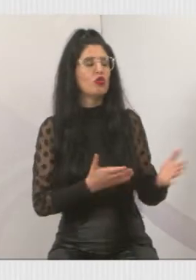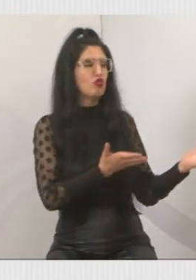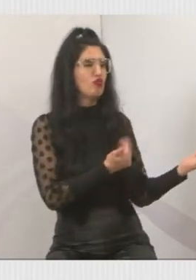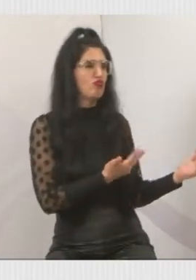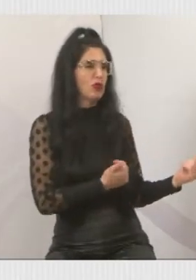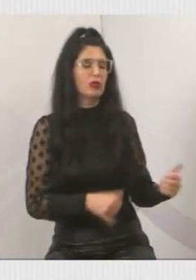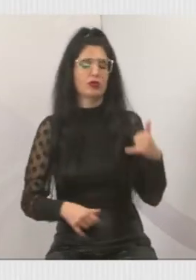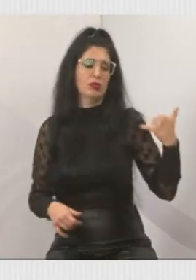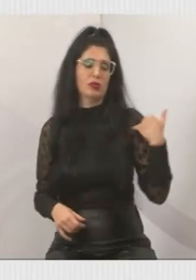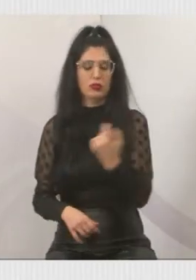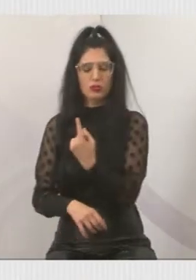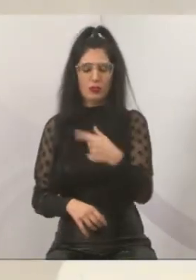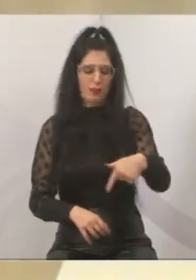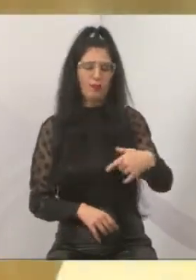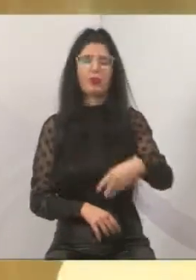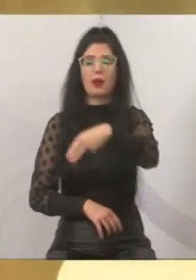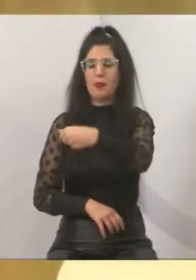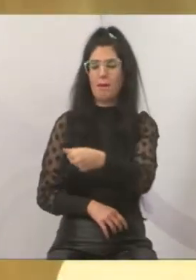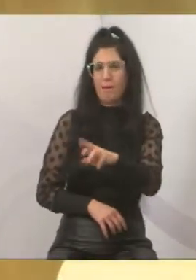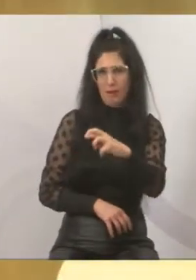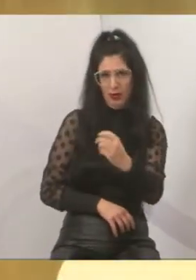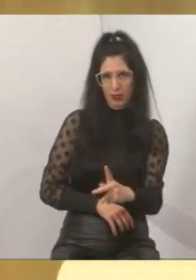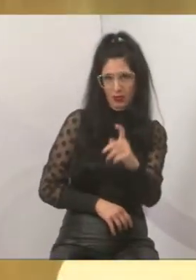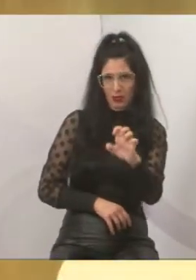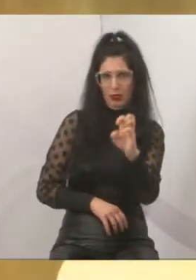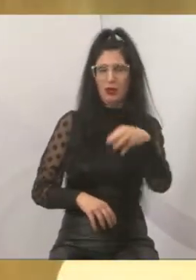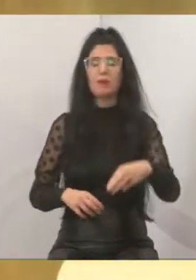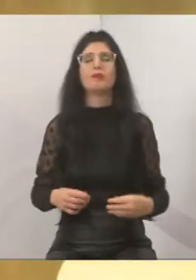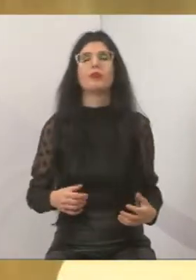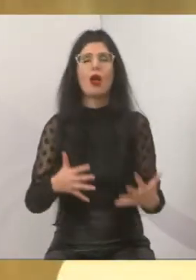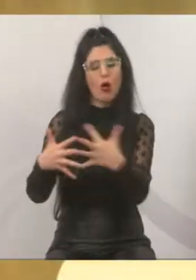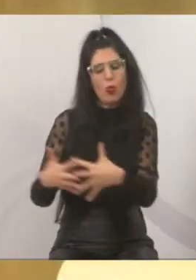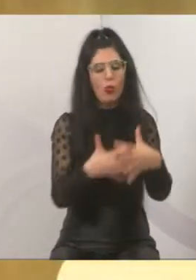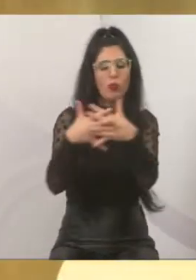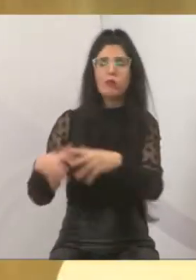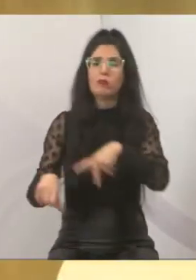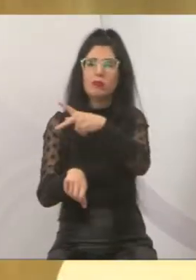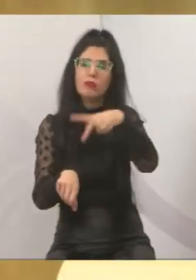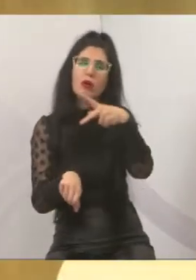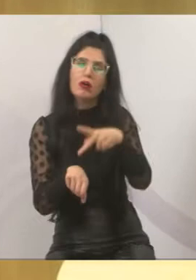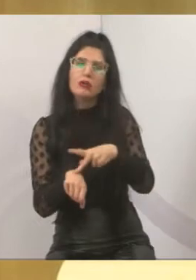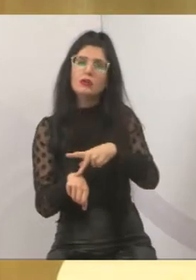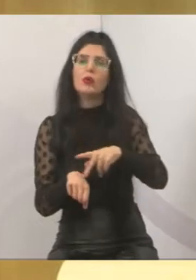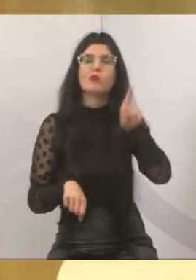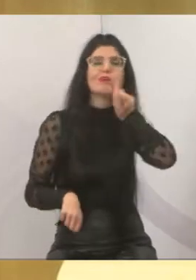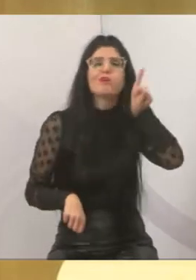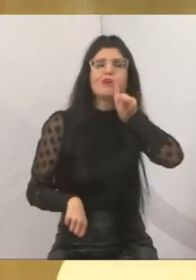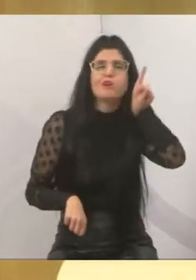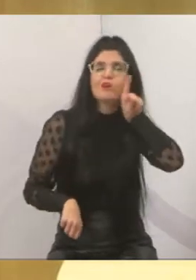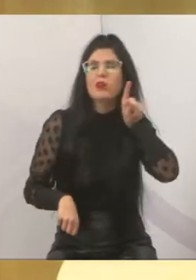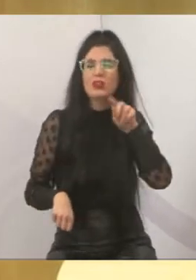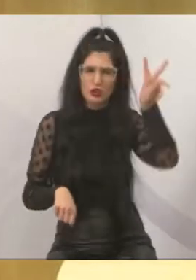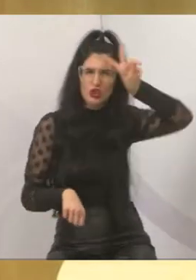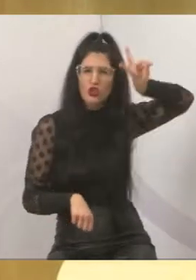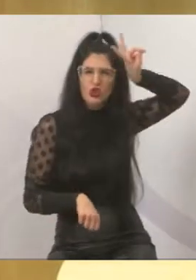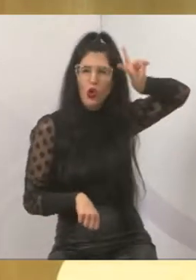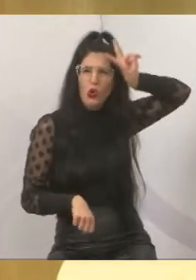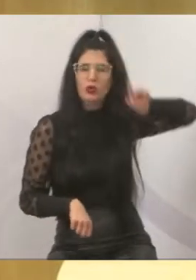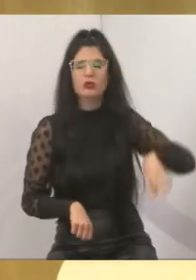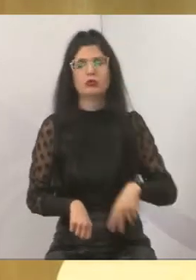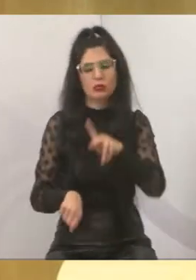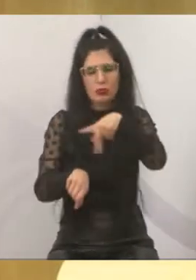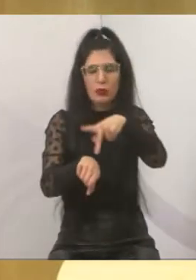chamado Mike M., que morava nos Estados Unidos. Ele tinha uma habilidade mecânica muito grande, Abner. Ele tinha reformado ali um Mustang